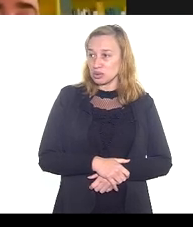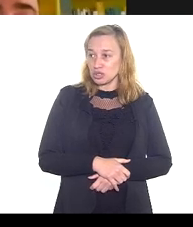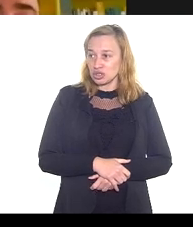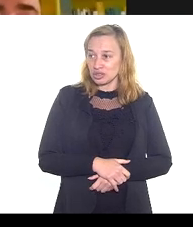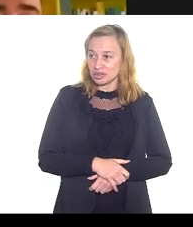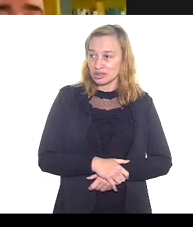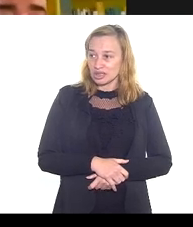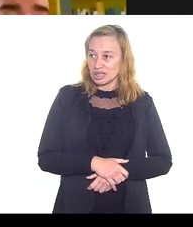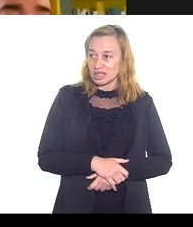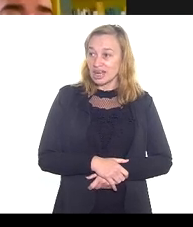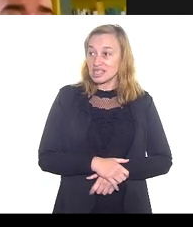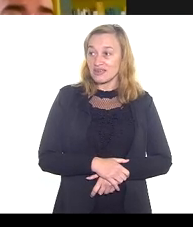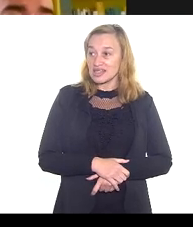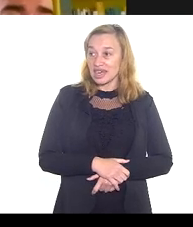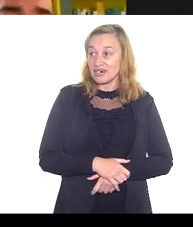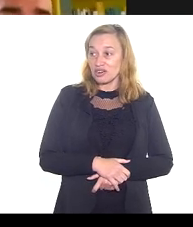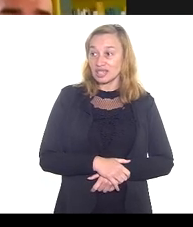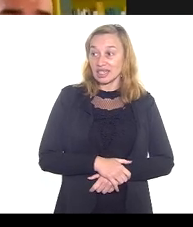Renata está na sala? Não?